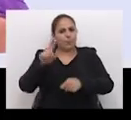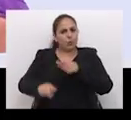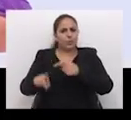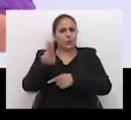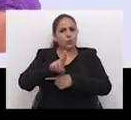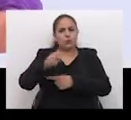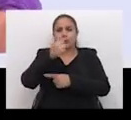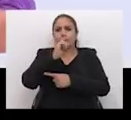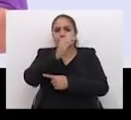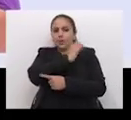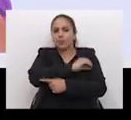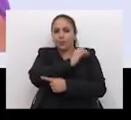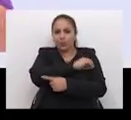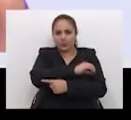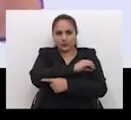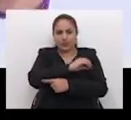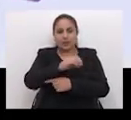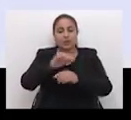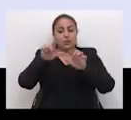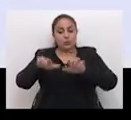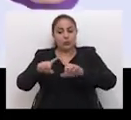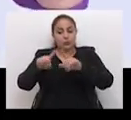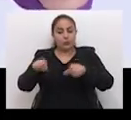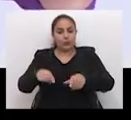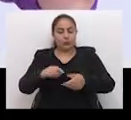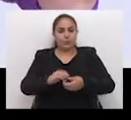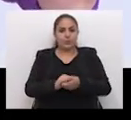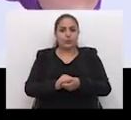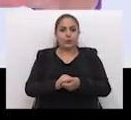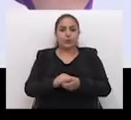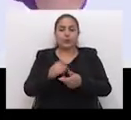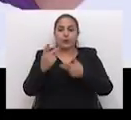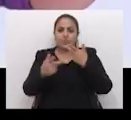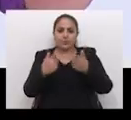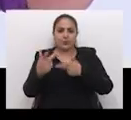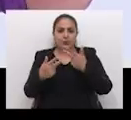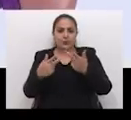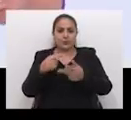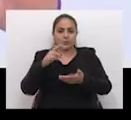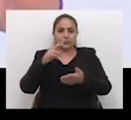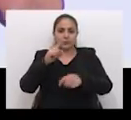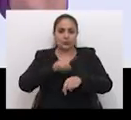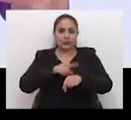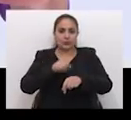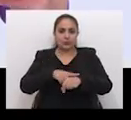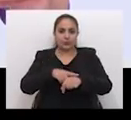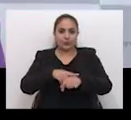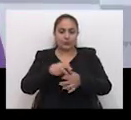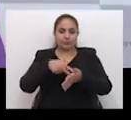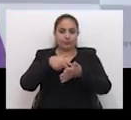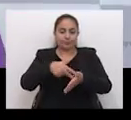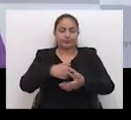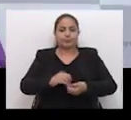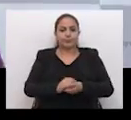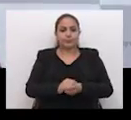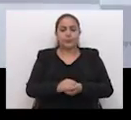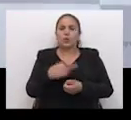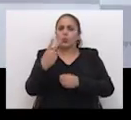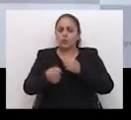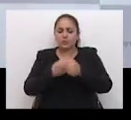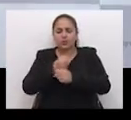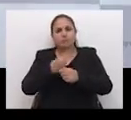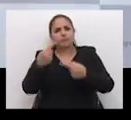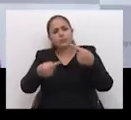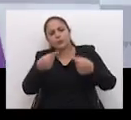que proíbe o consumo de bebidas alcoólicas em locais públicos foi destaque no tempo regimental. Depois de 2 anos